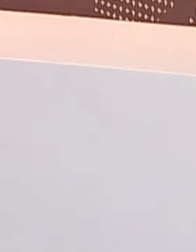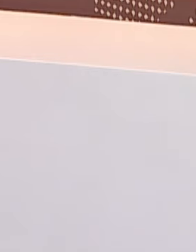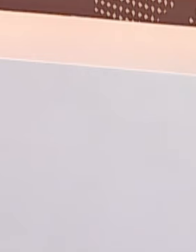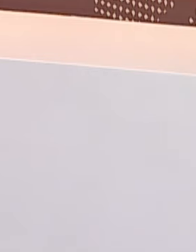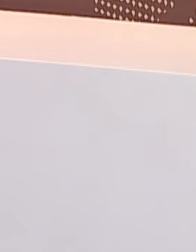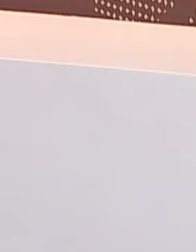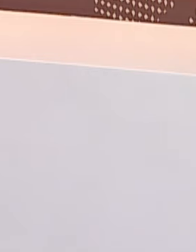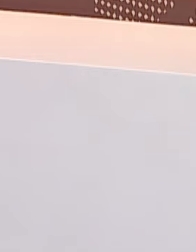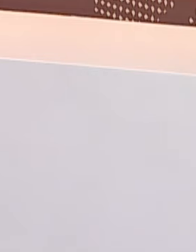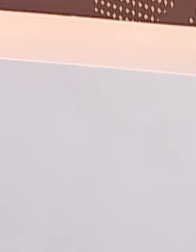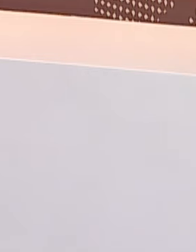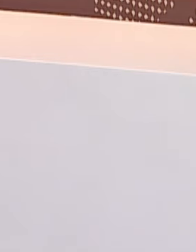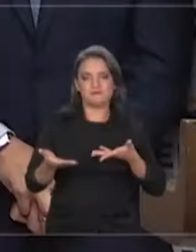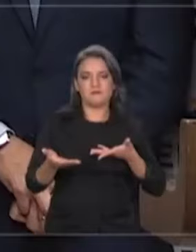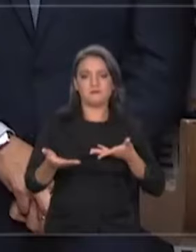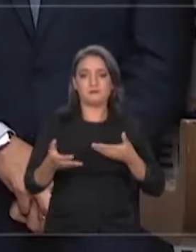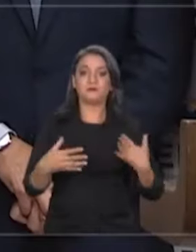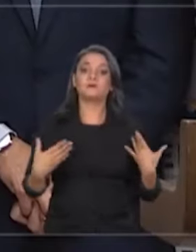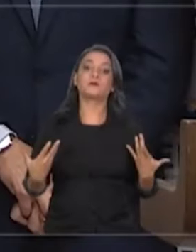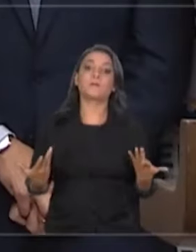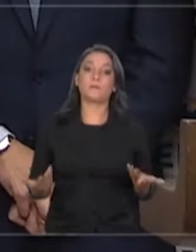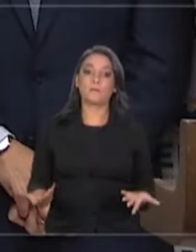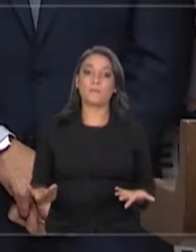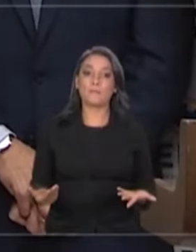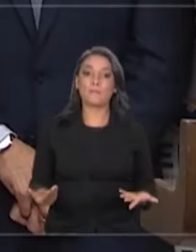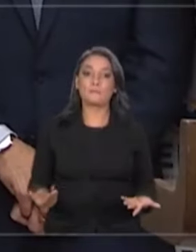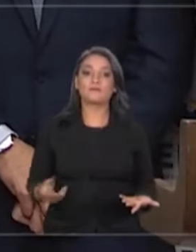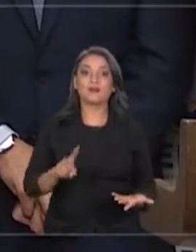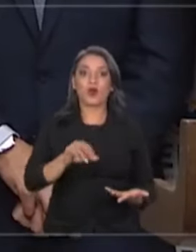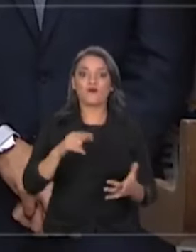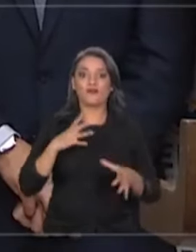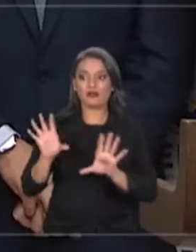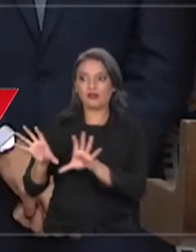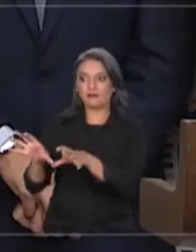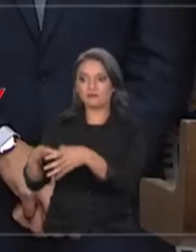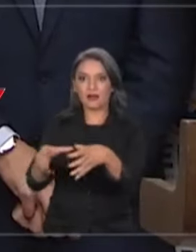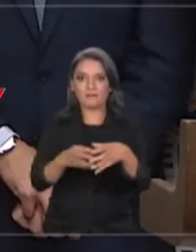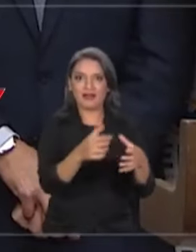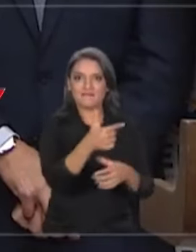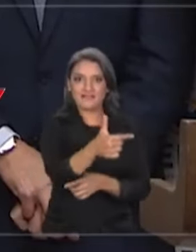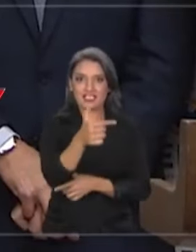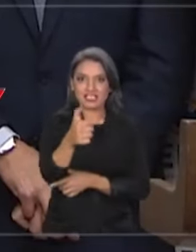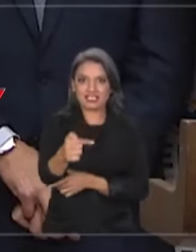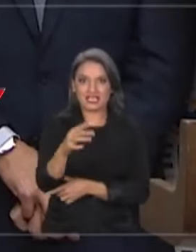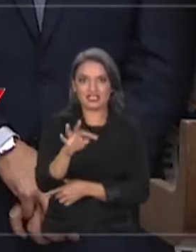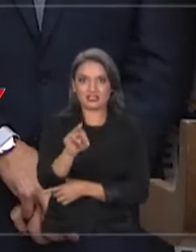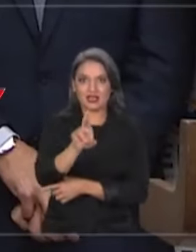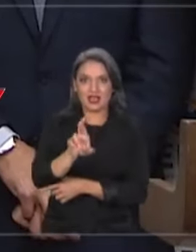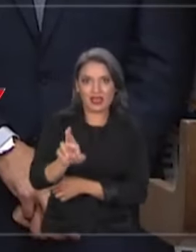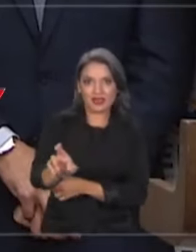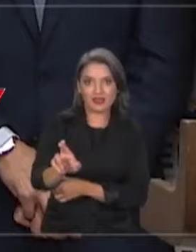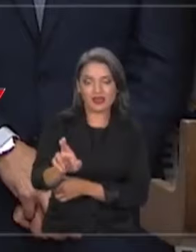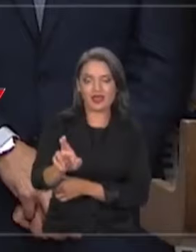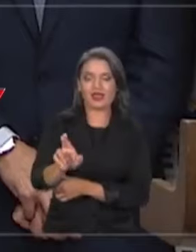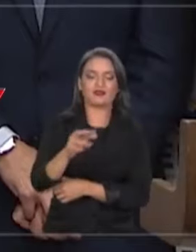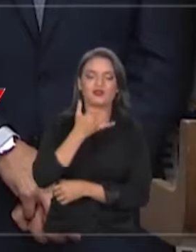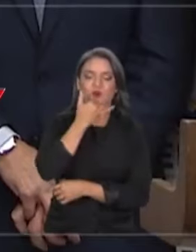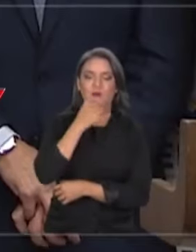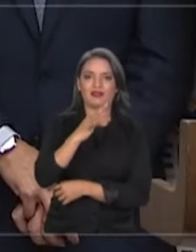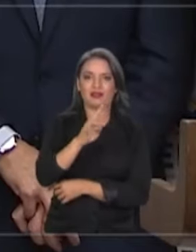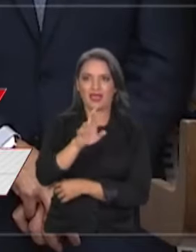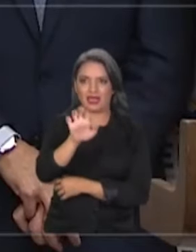e o Ministério da Justiça. Nós vamos ter uma rede de 27 TREs em comunicação